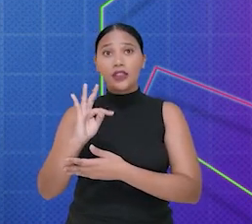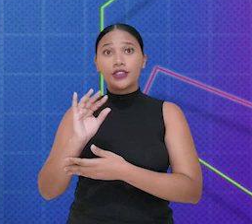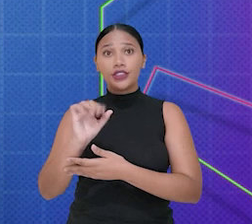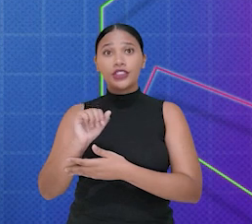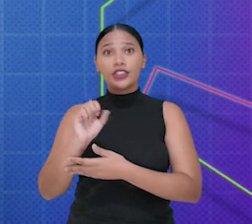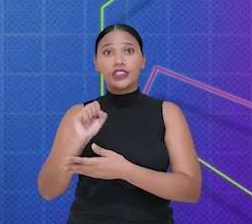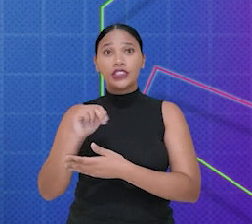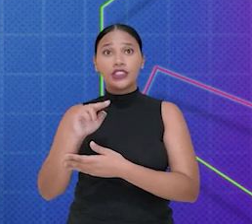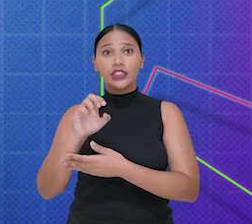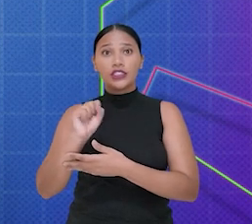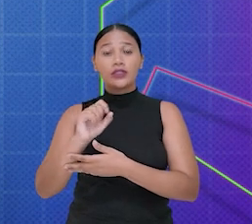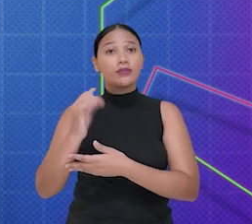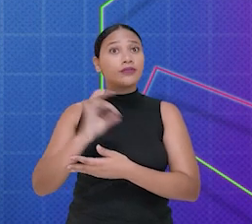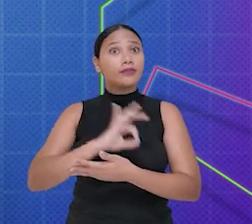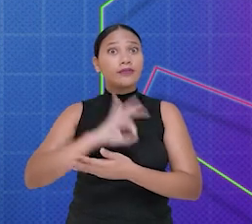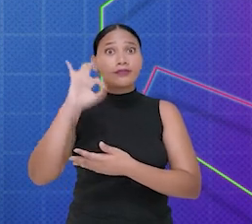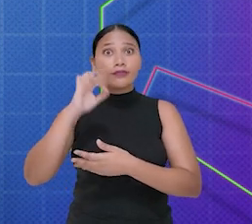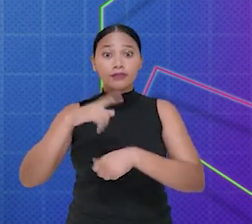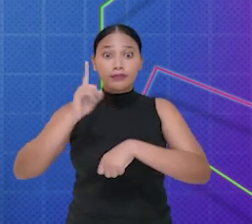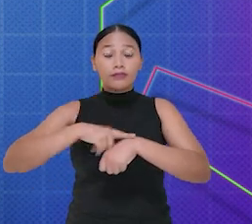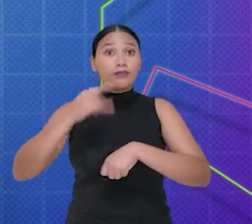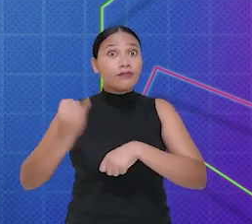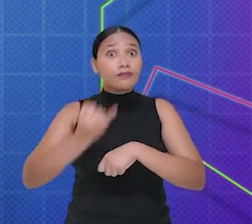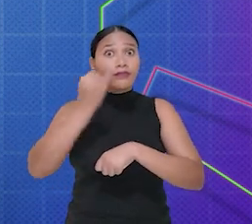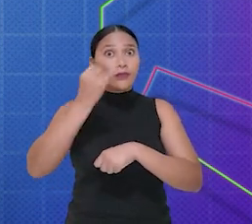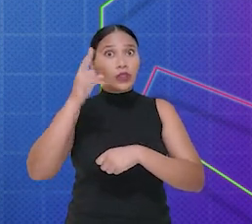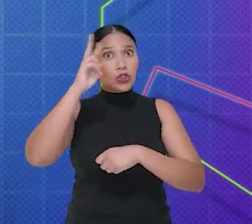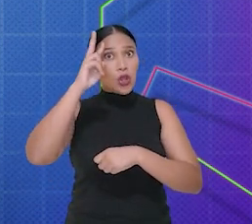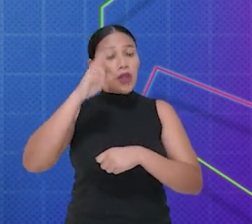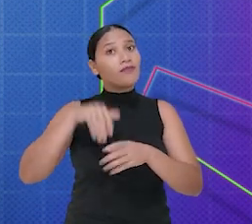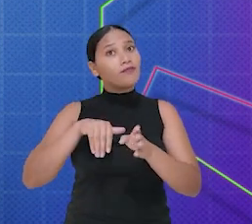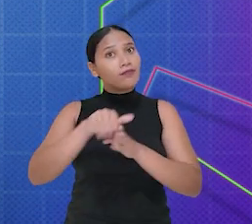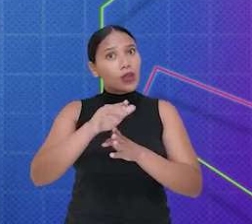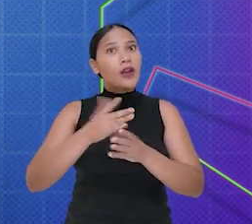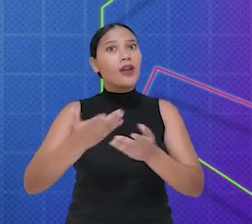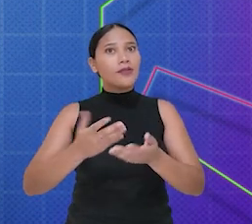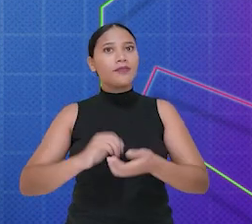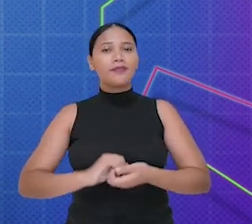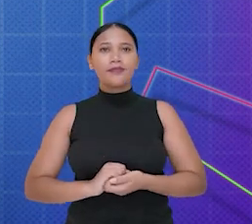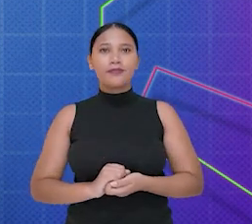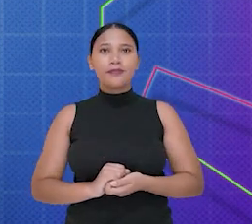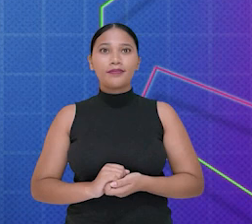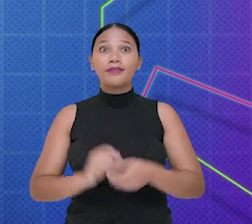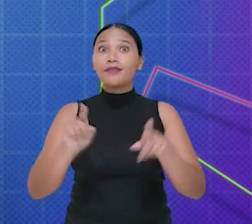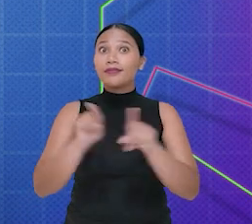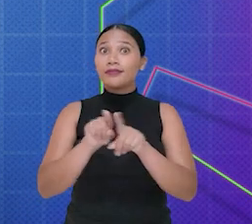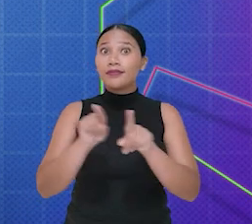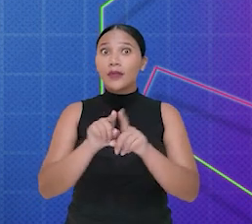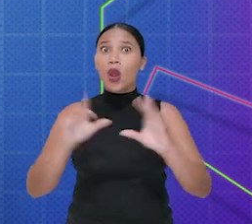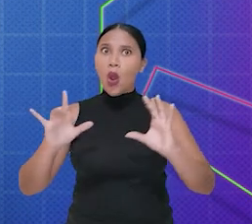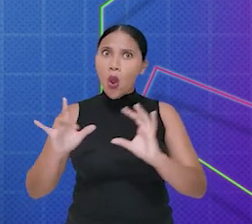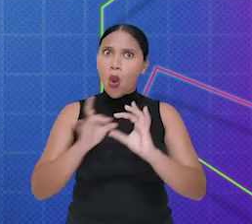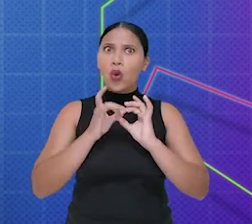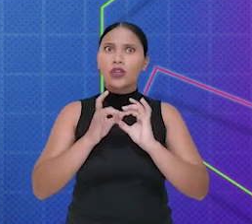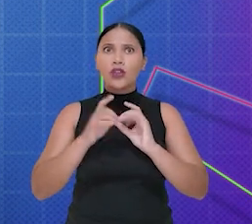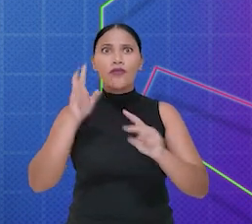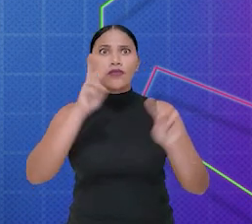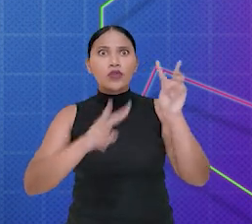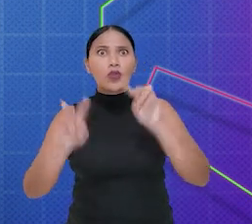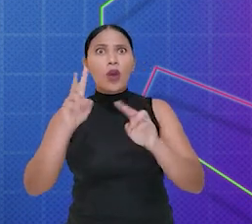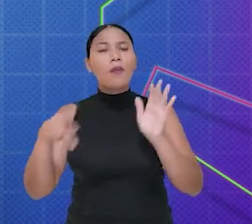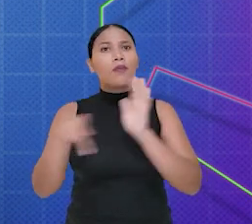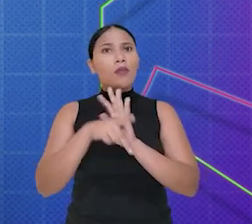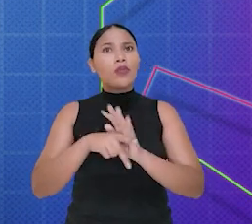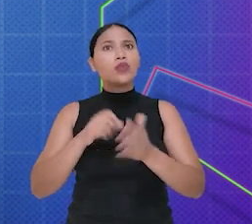cutscenes são uma ótima oportunidade para mostrar momentos chaves da história e desenvolver os personagens. Mantenha a coesão visual